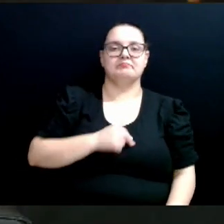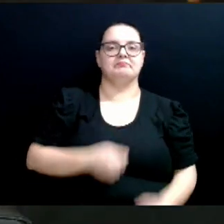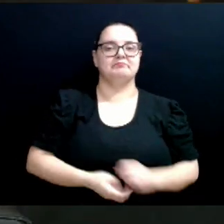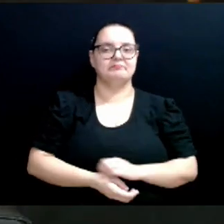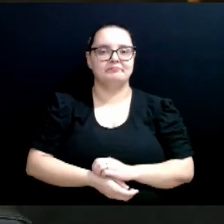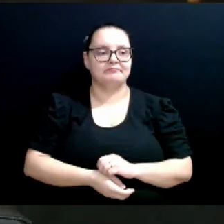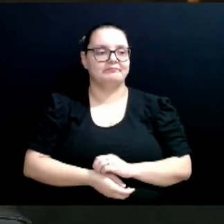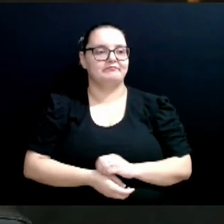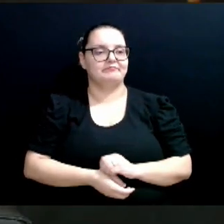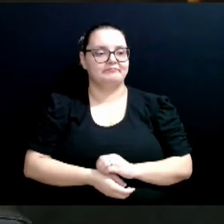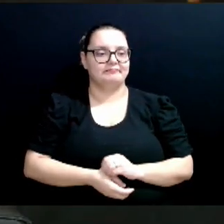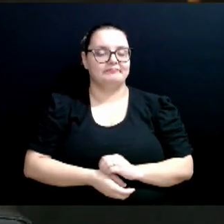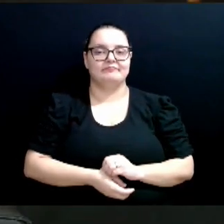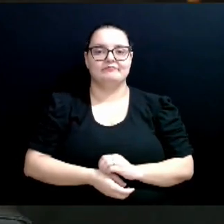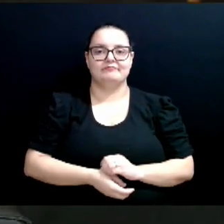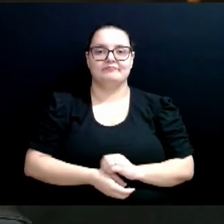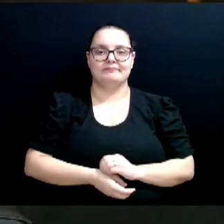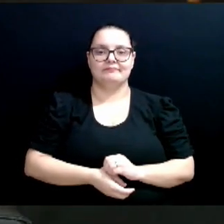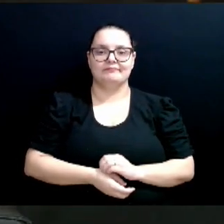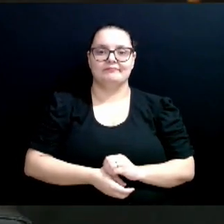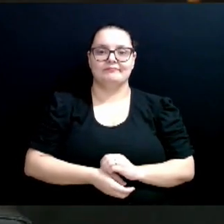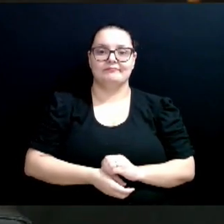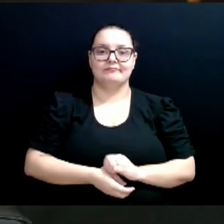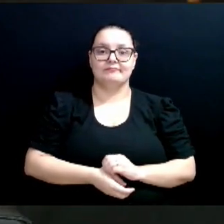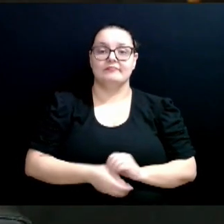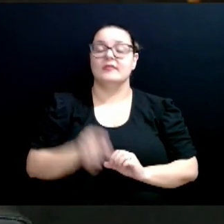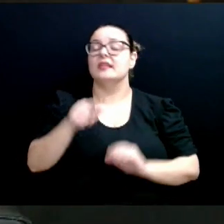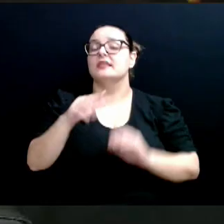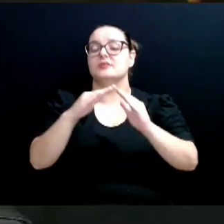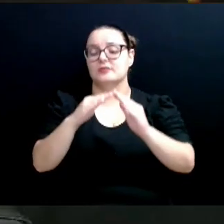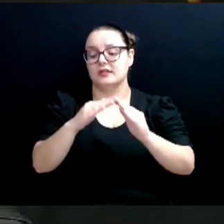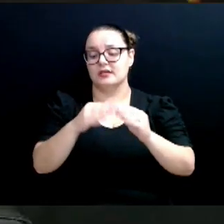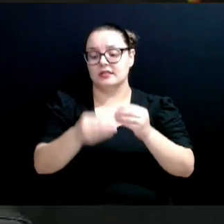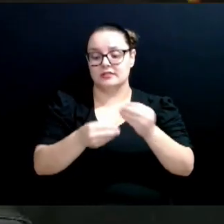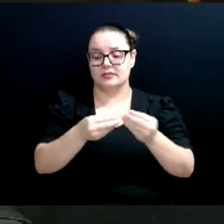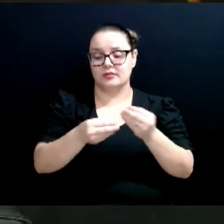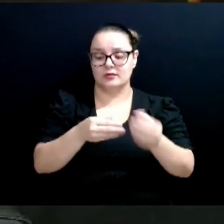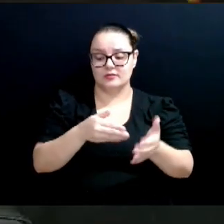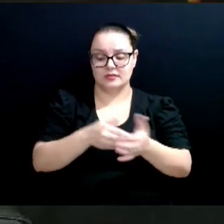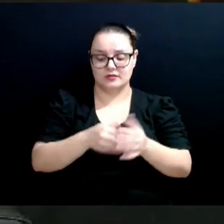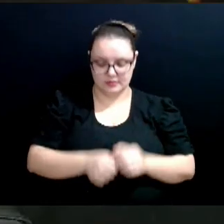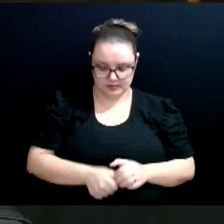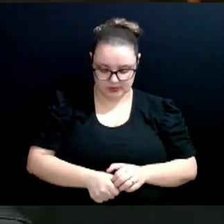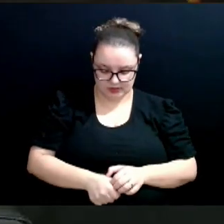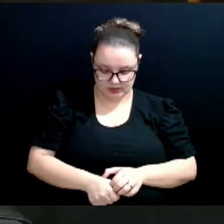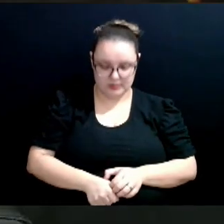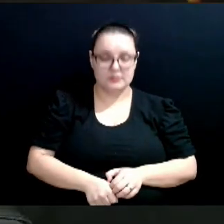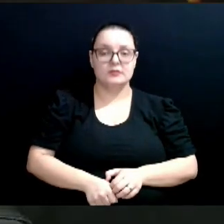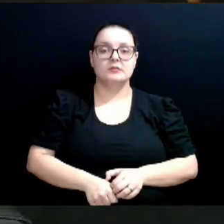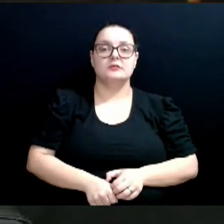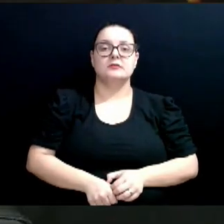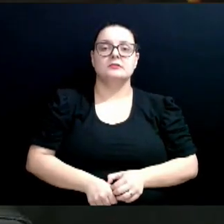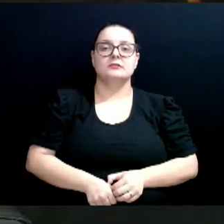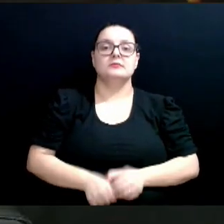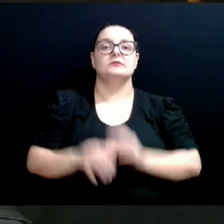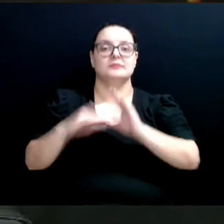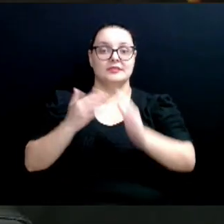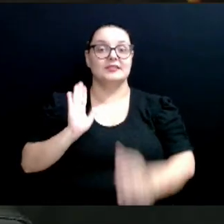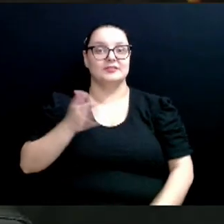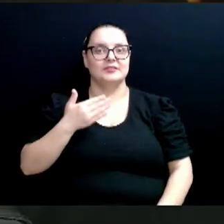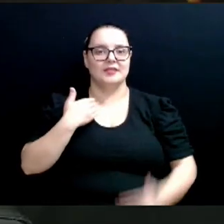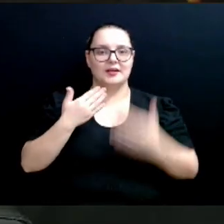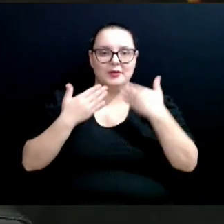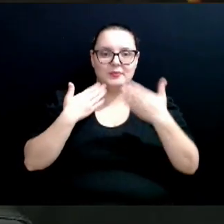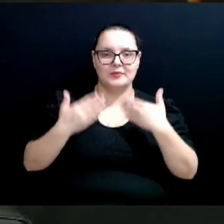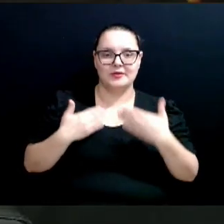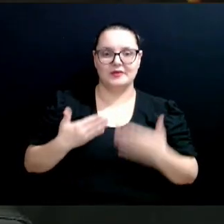em casa, como está? Como estão os limites, né? Então, manda pra gente a sua mensagem, daqui a pouquinho a gente começa a conversar com você que tá aí